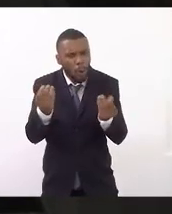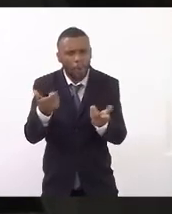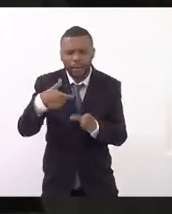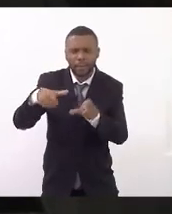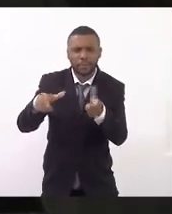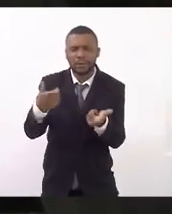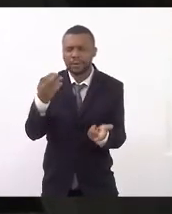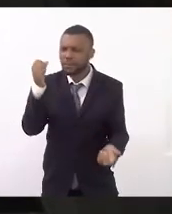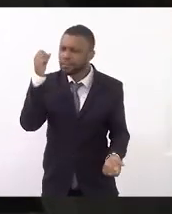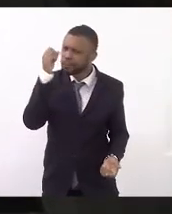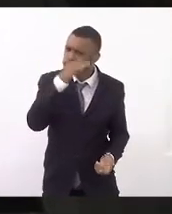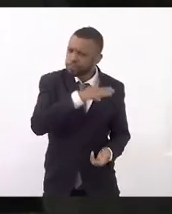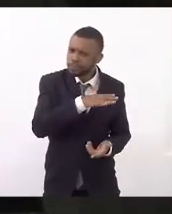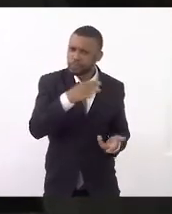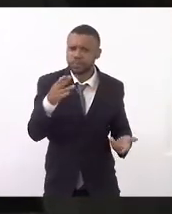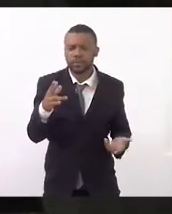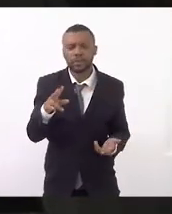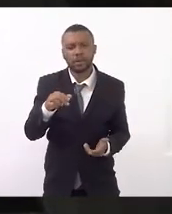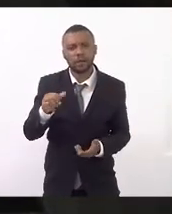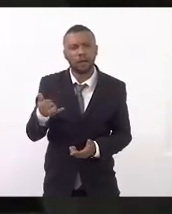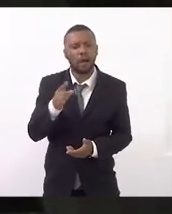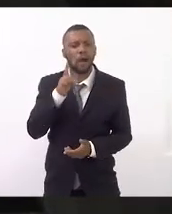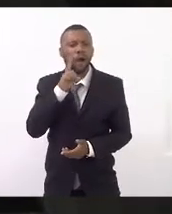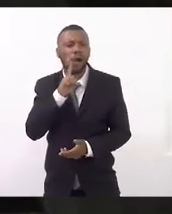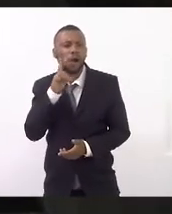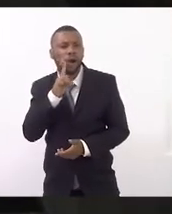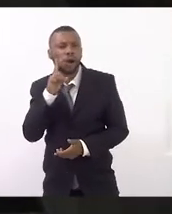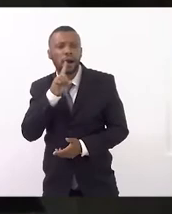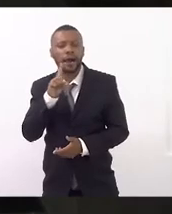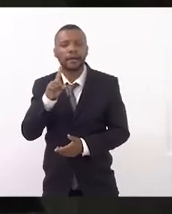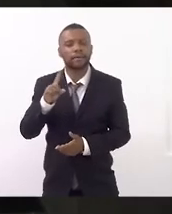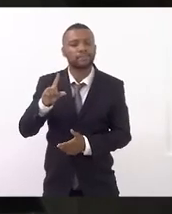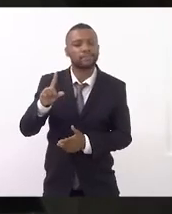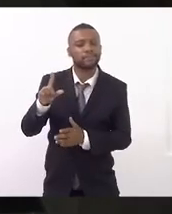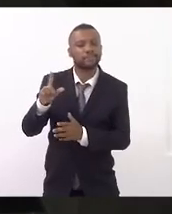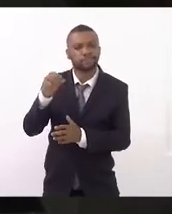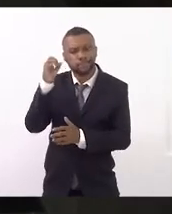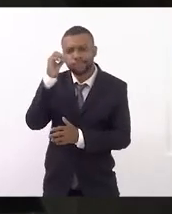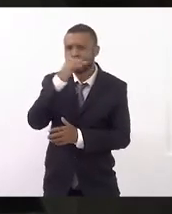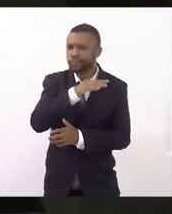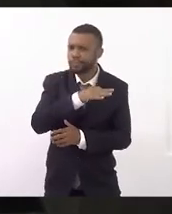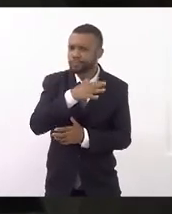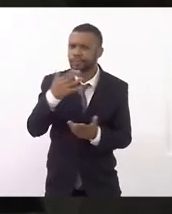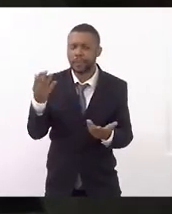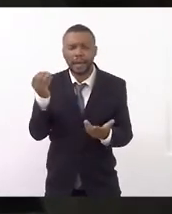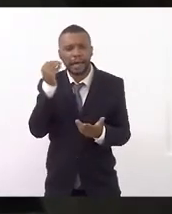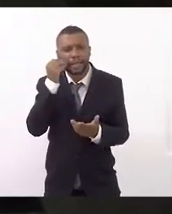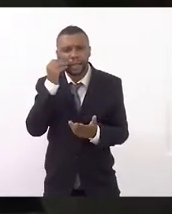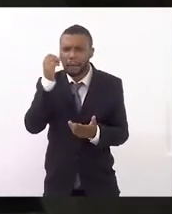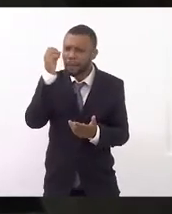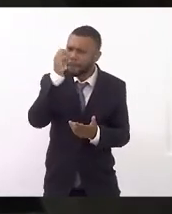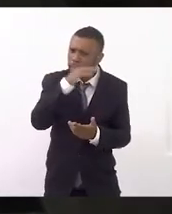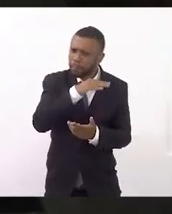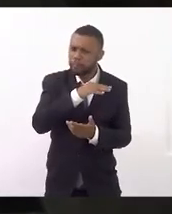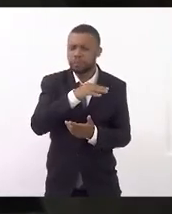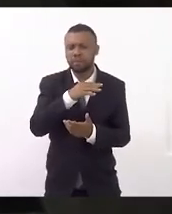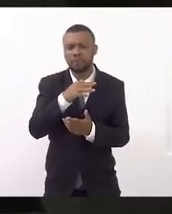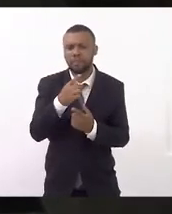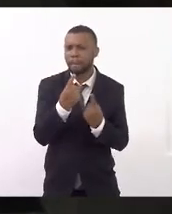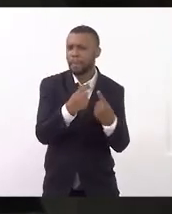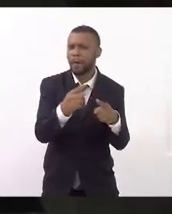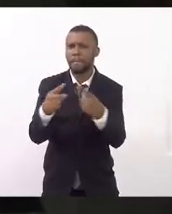e usam um pretexto falso para seus vis propósitos de agredir a integridade dos